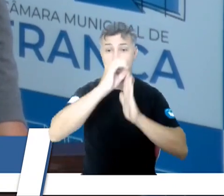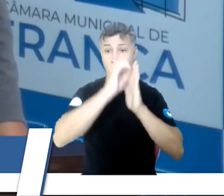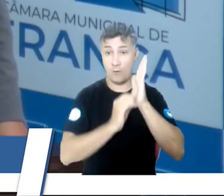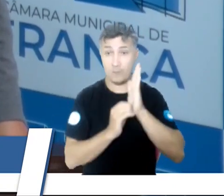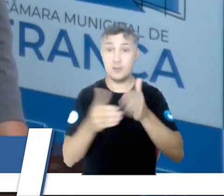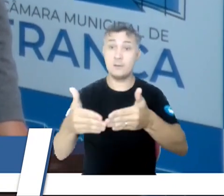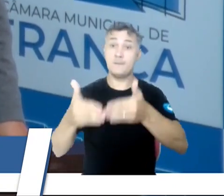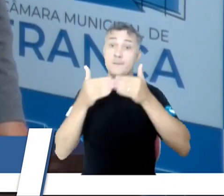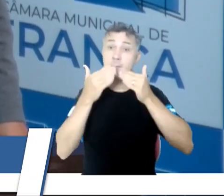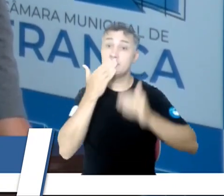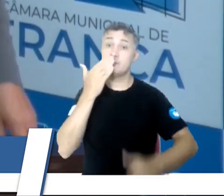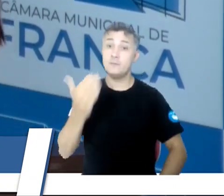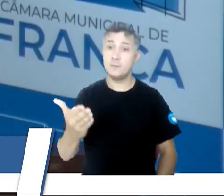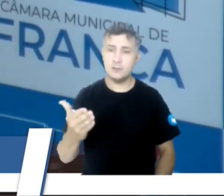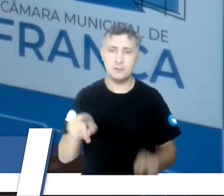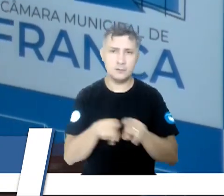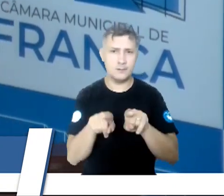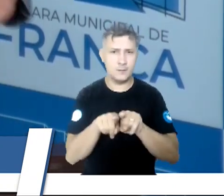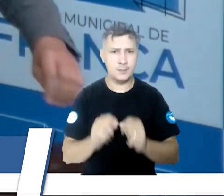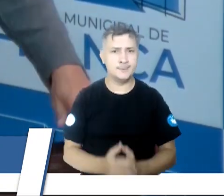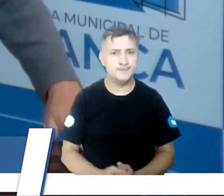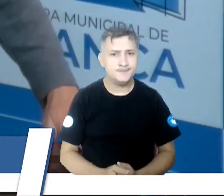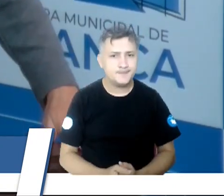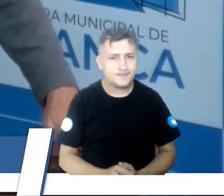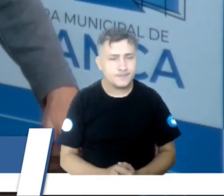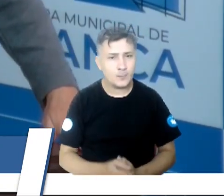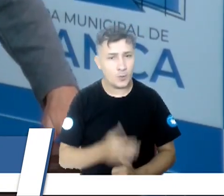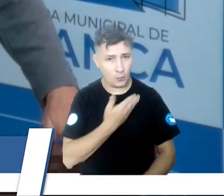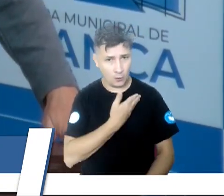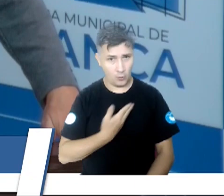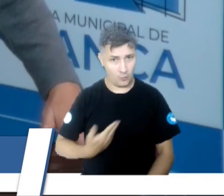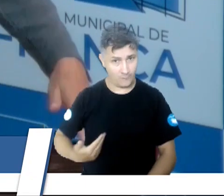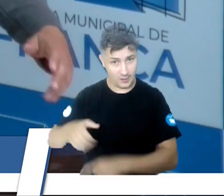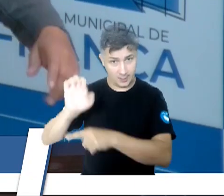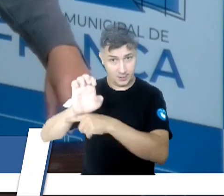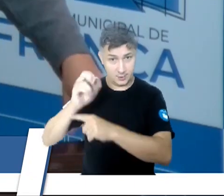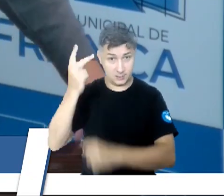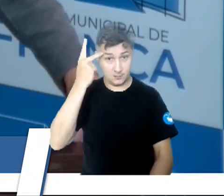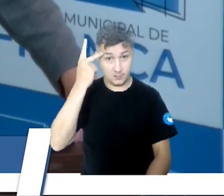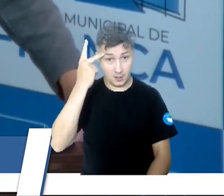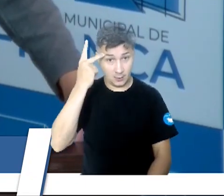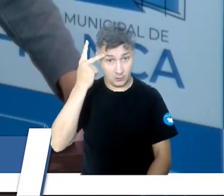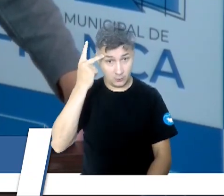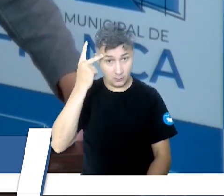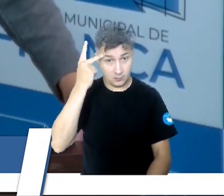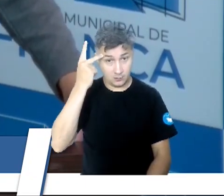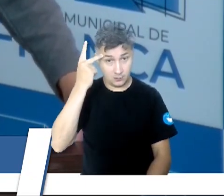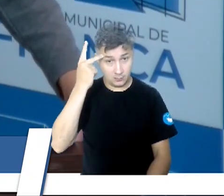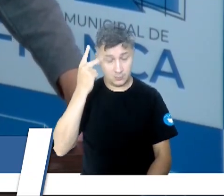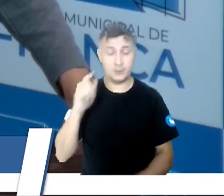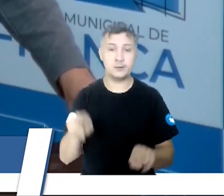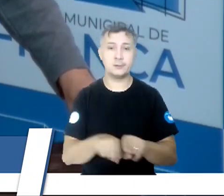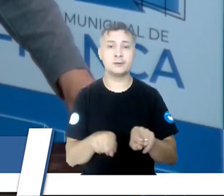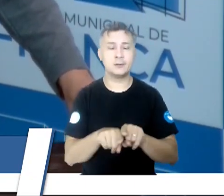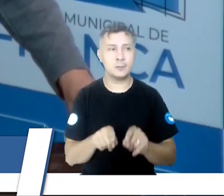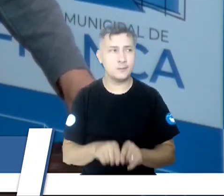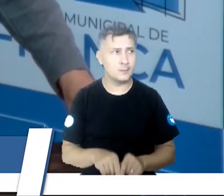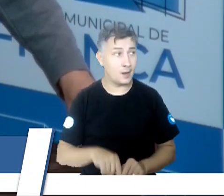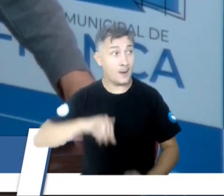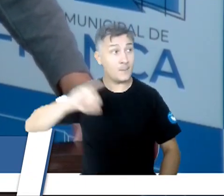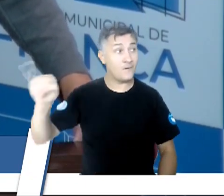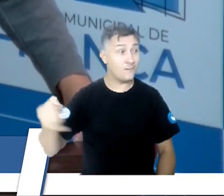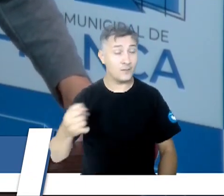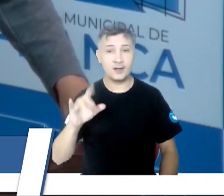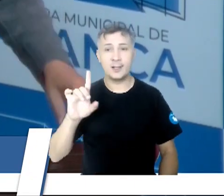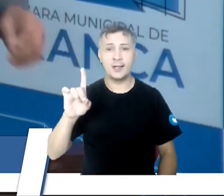tanto ao governo do Estado de São Paulo, quero aproveitar o Daniel Bassi, que tem uma boa